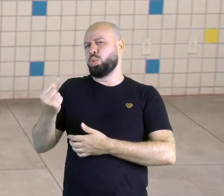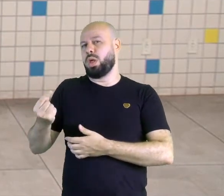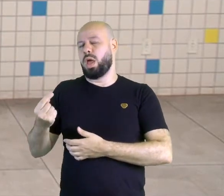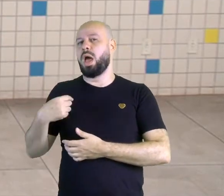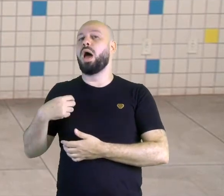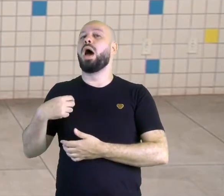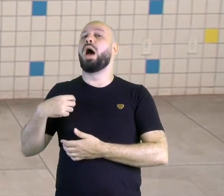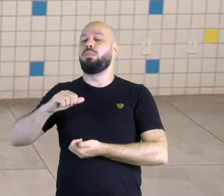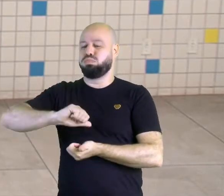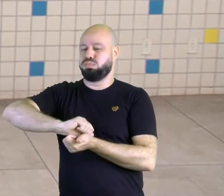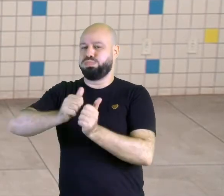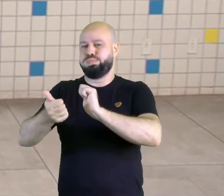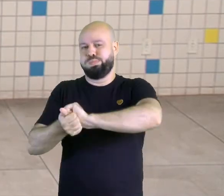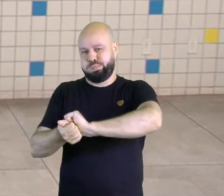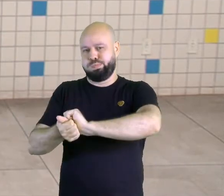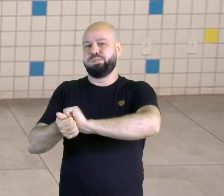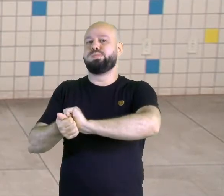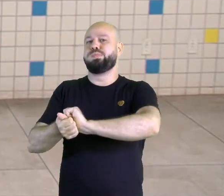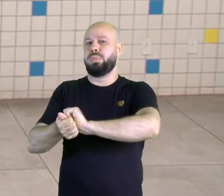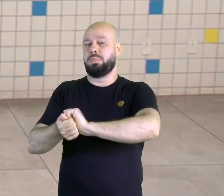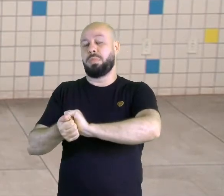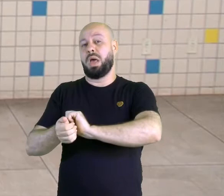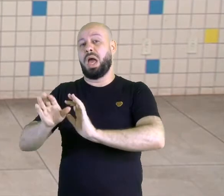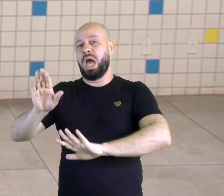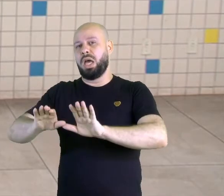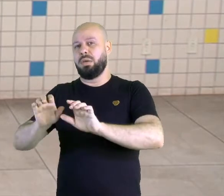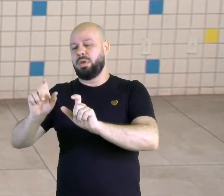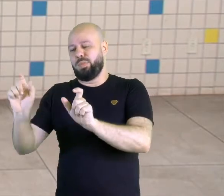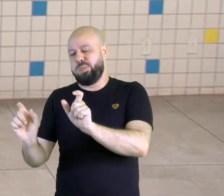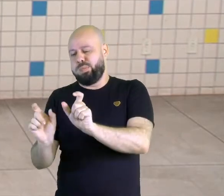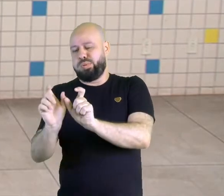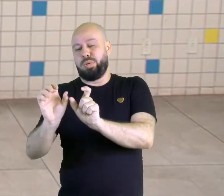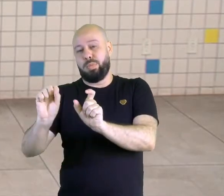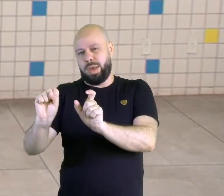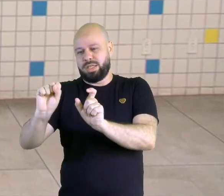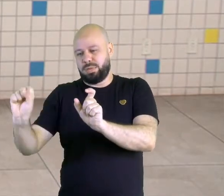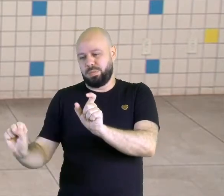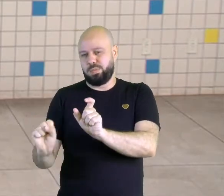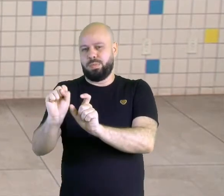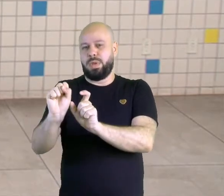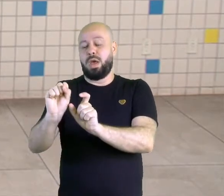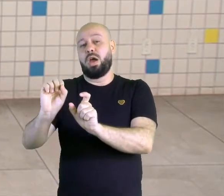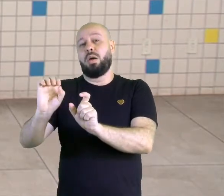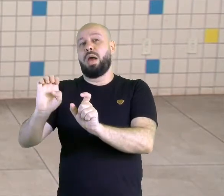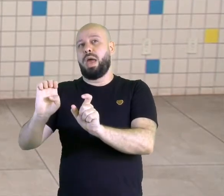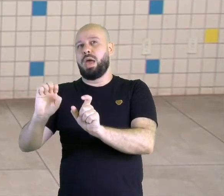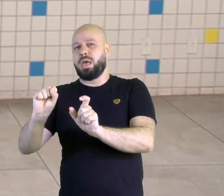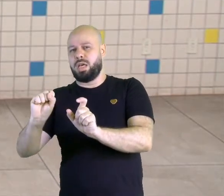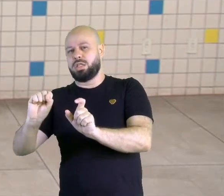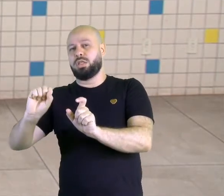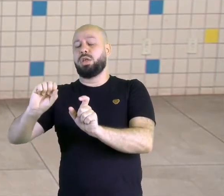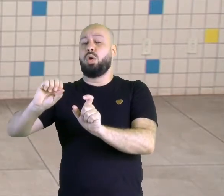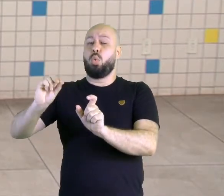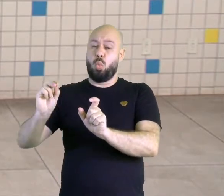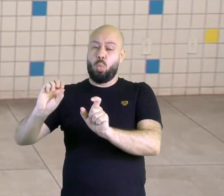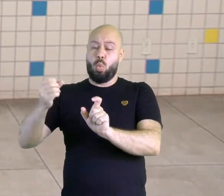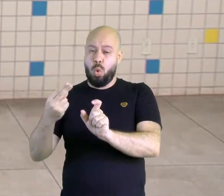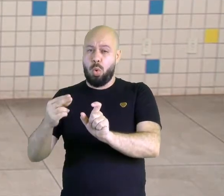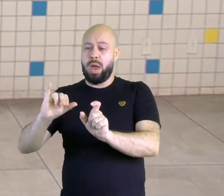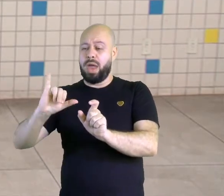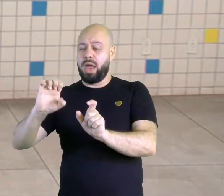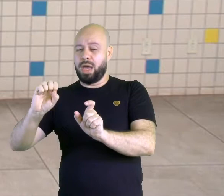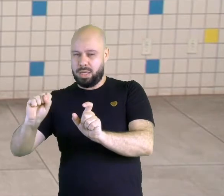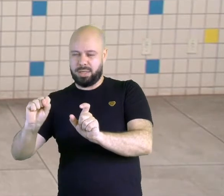né? Ou ele é acrescentado a ele o S, ES ou IES, dependendo da ocasião.